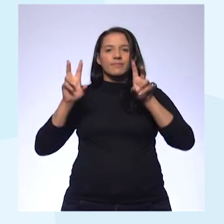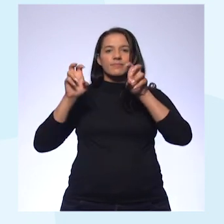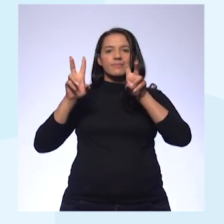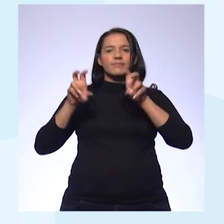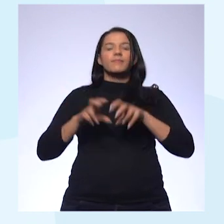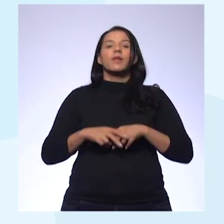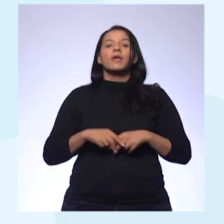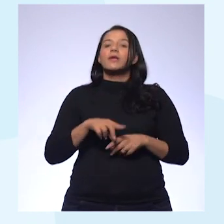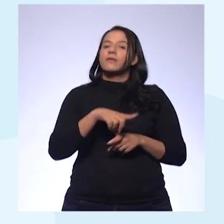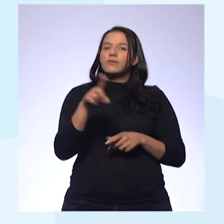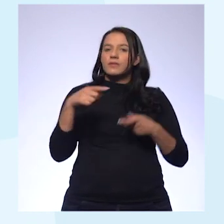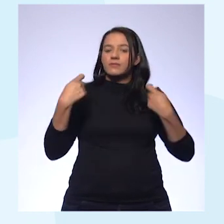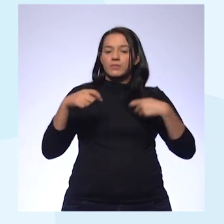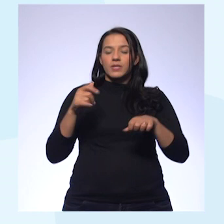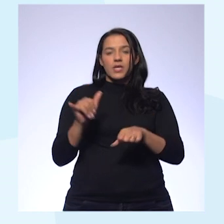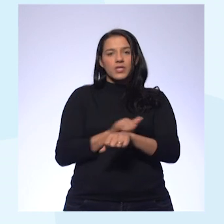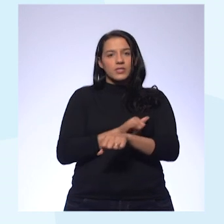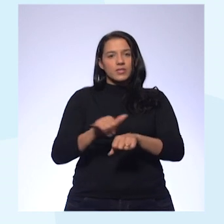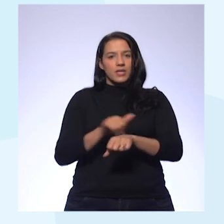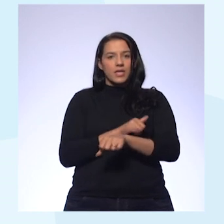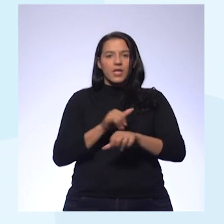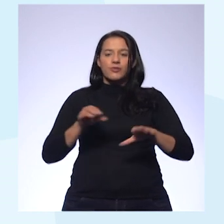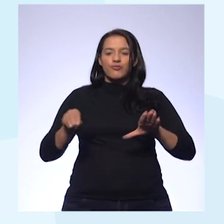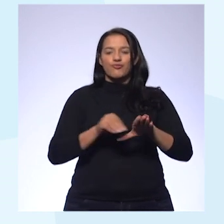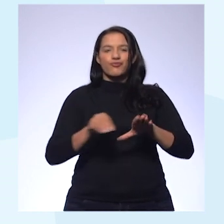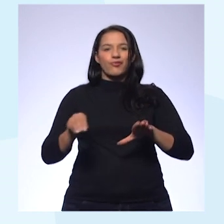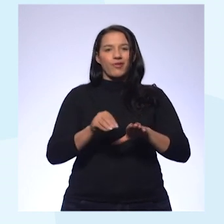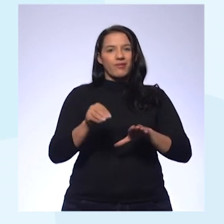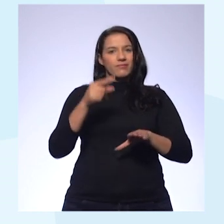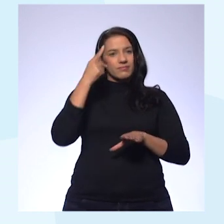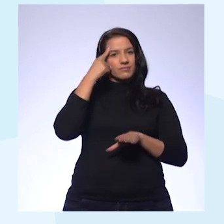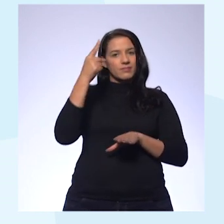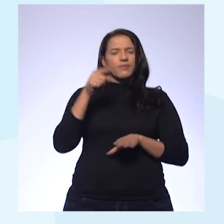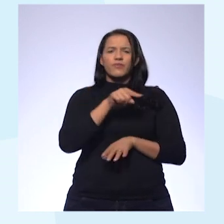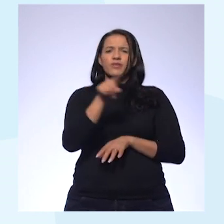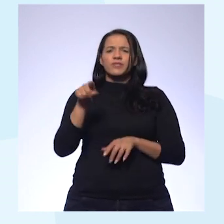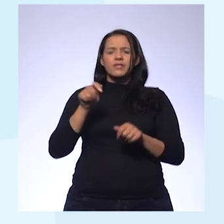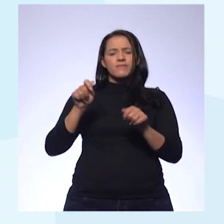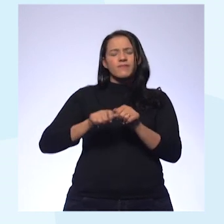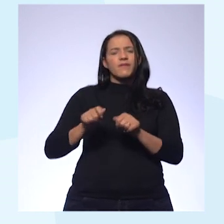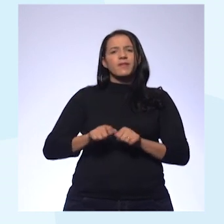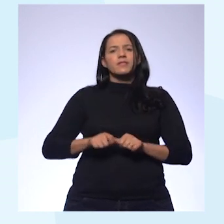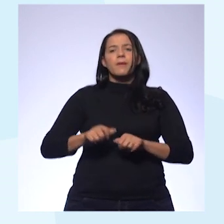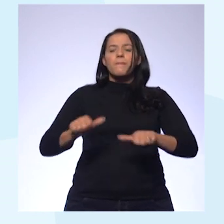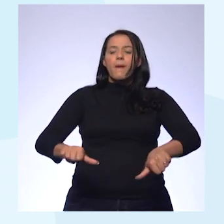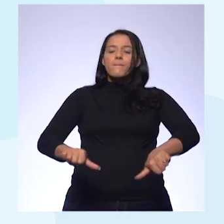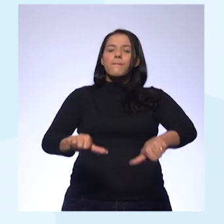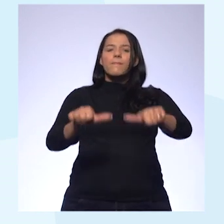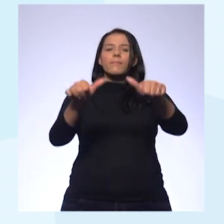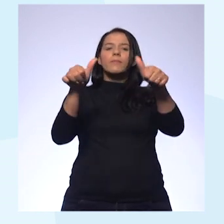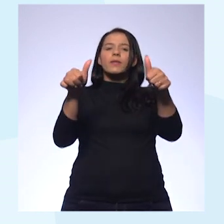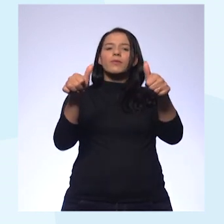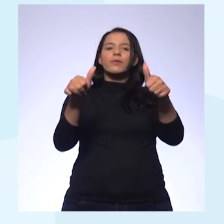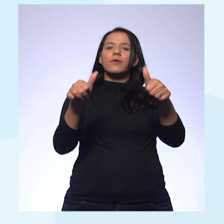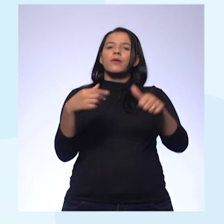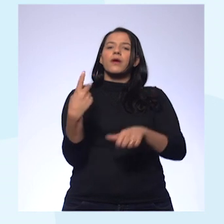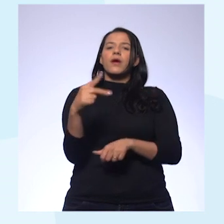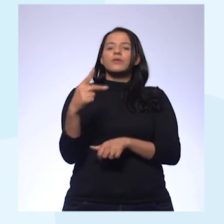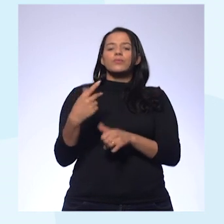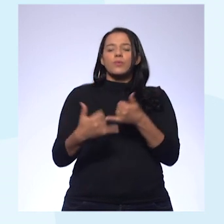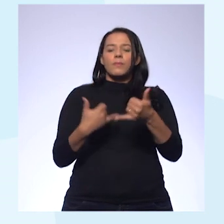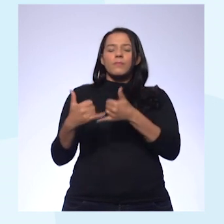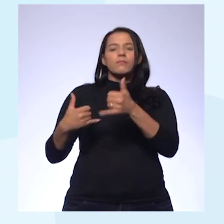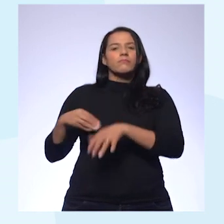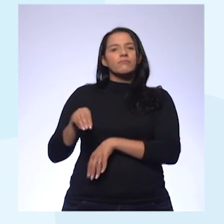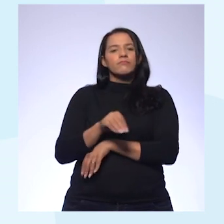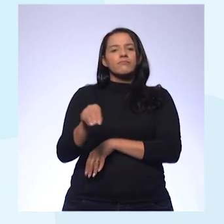depende de estratégias e jogadas, né? O que eu devo fazer para melhorar, aprimorar esse jogo,